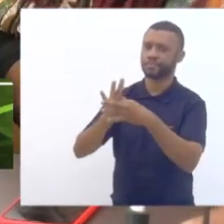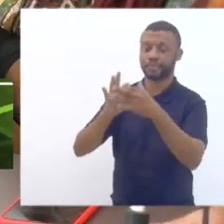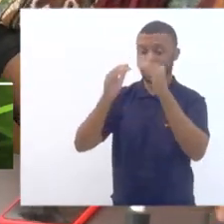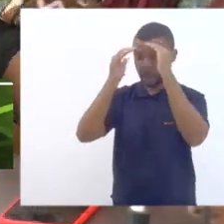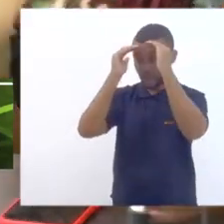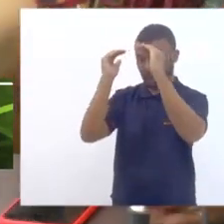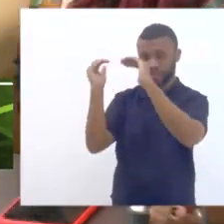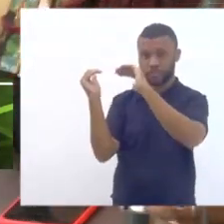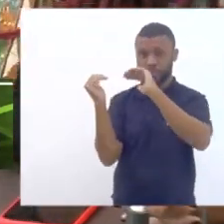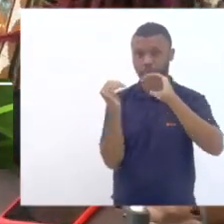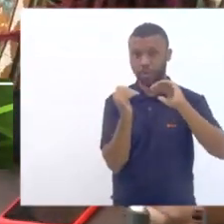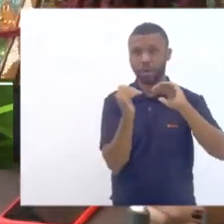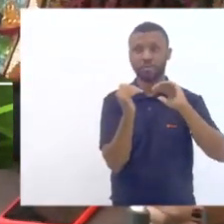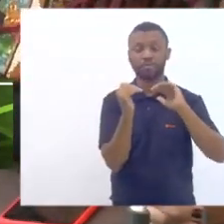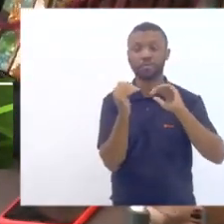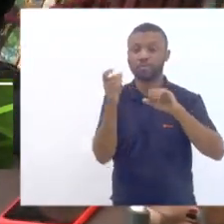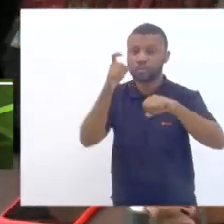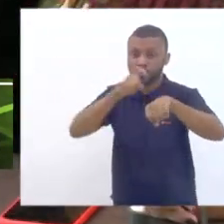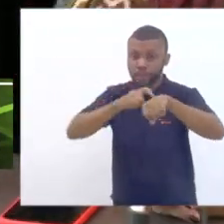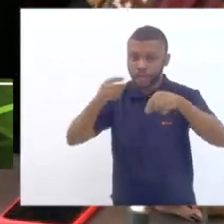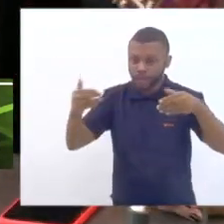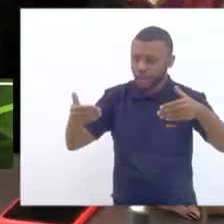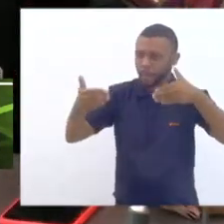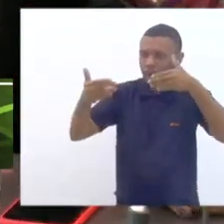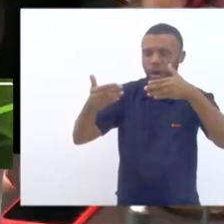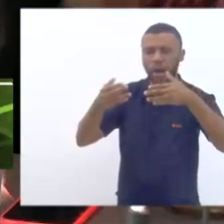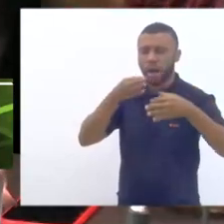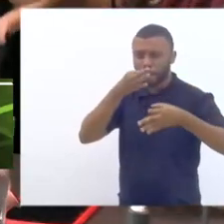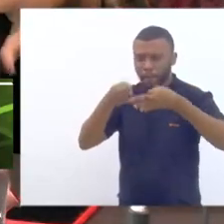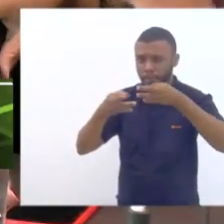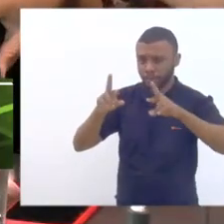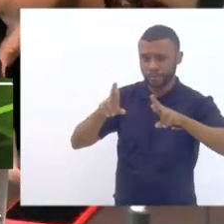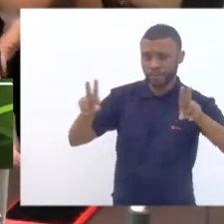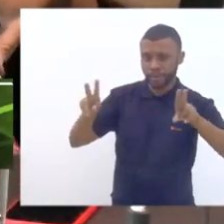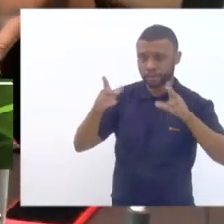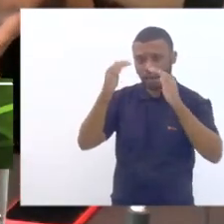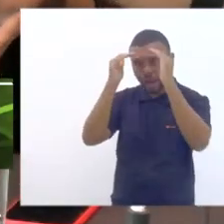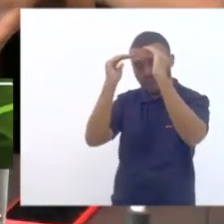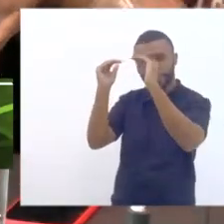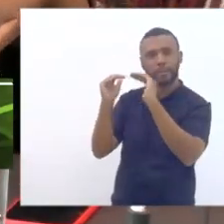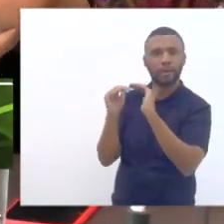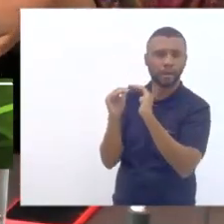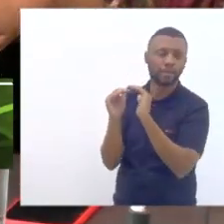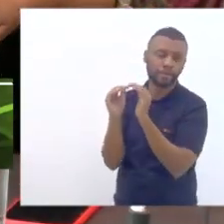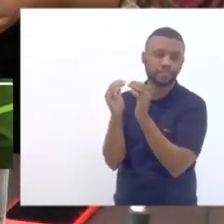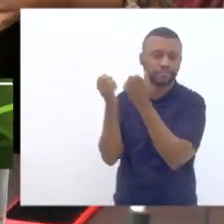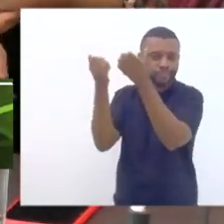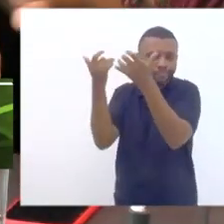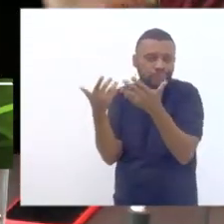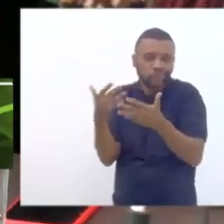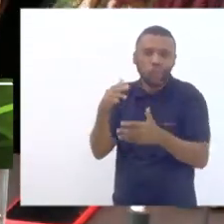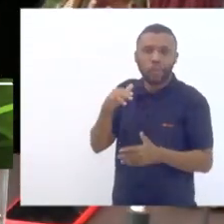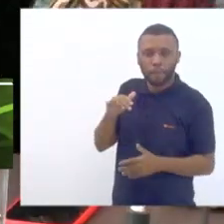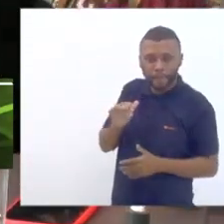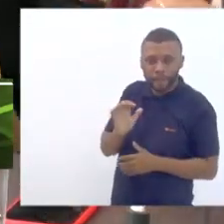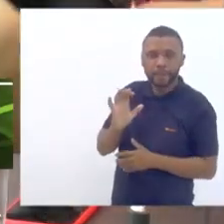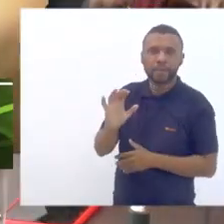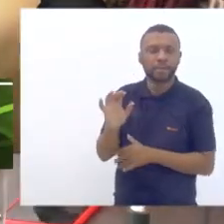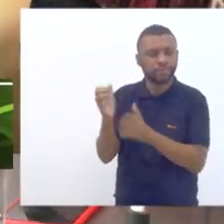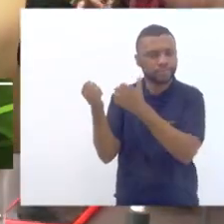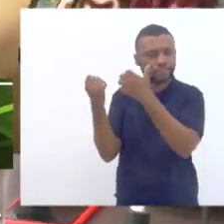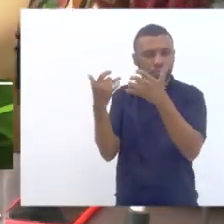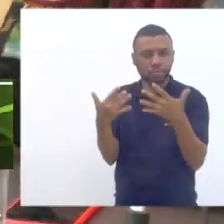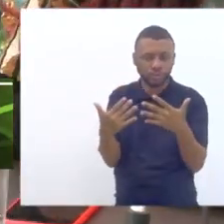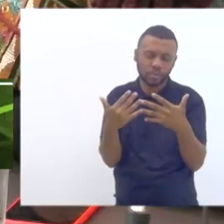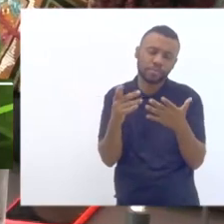respeitoso em face à diferença, o que é necessário exatamente pelas questões que o Minc trouxe, que